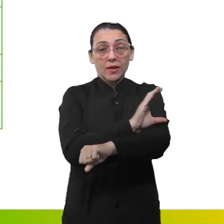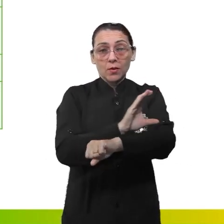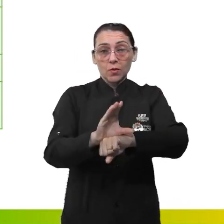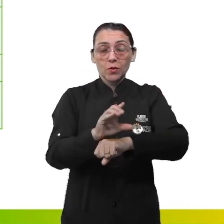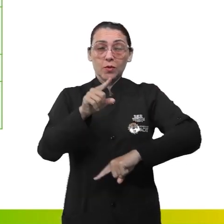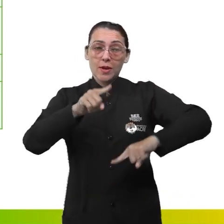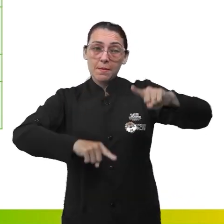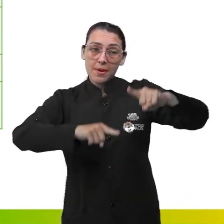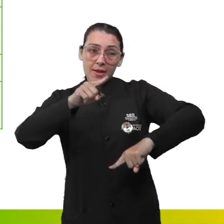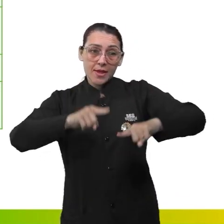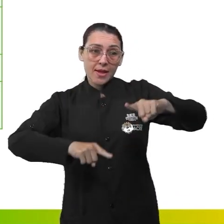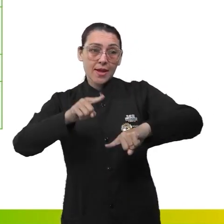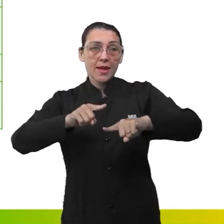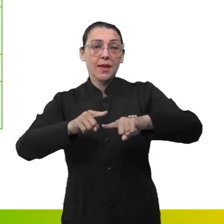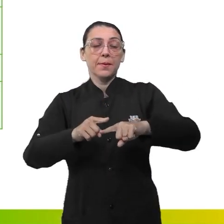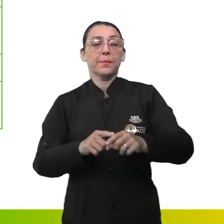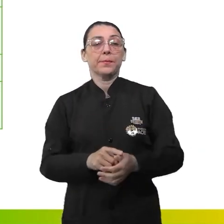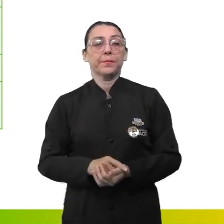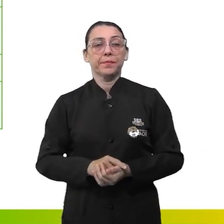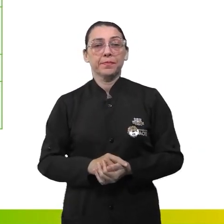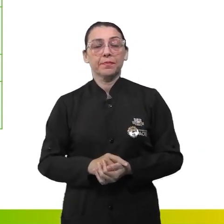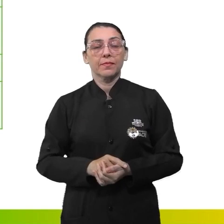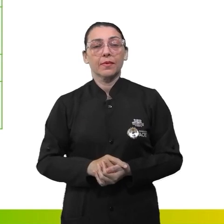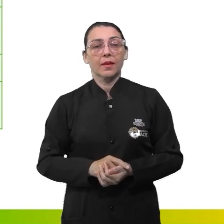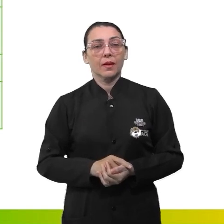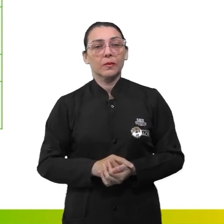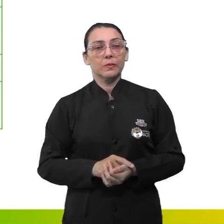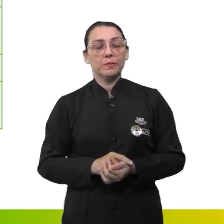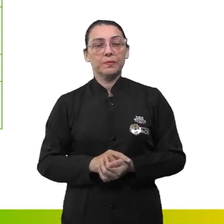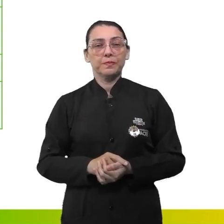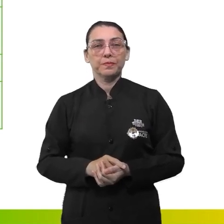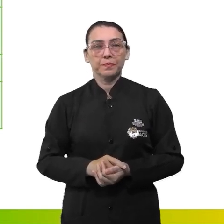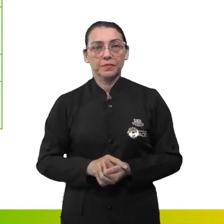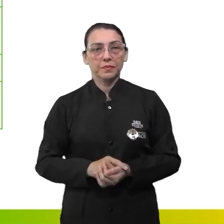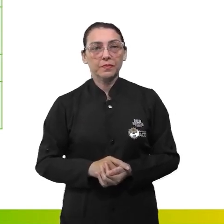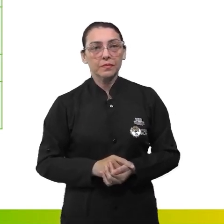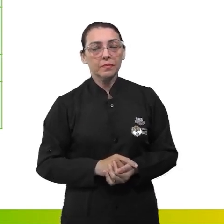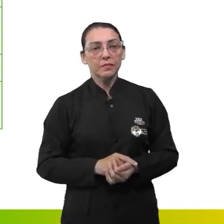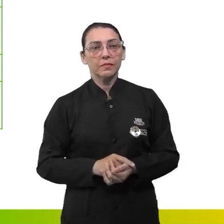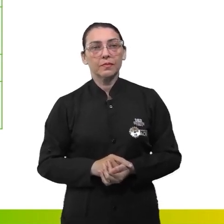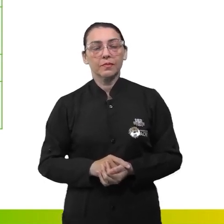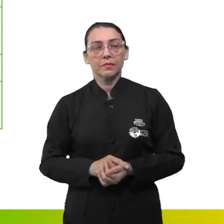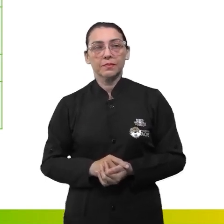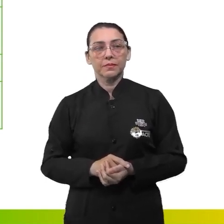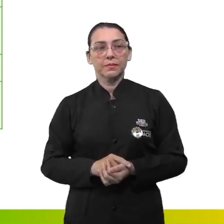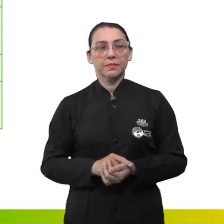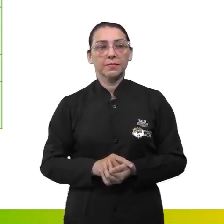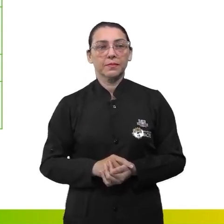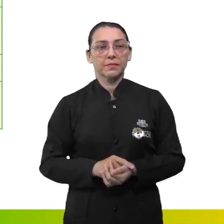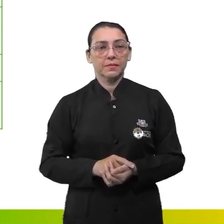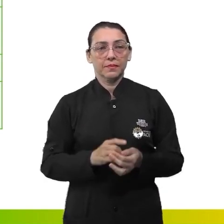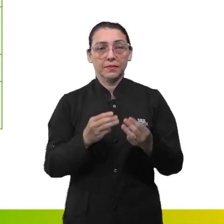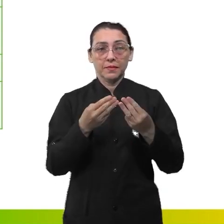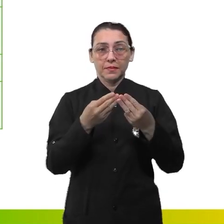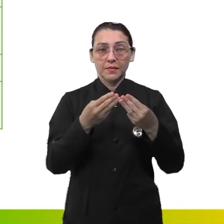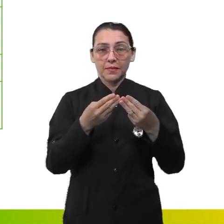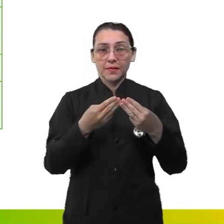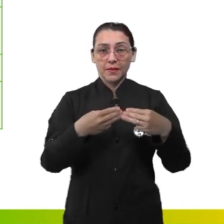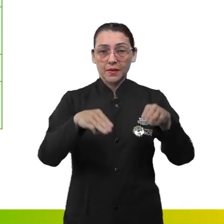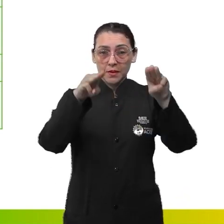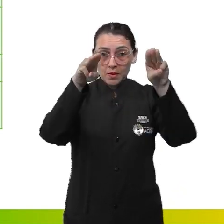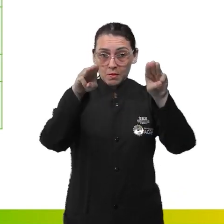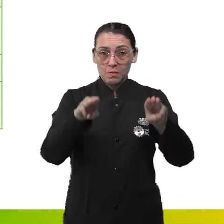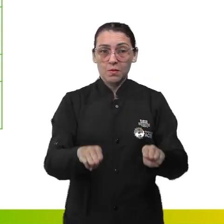à preservação, ou seja, a manutenção desses aspectos culturais. Na